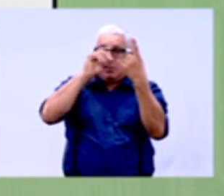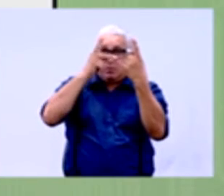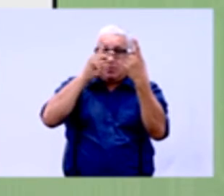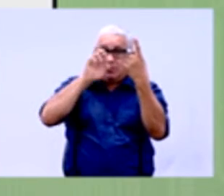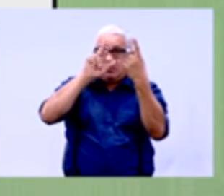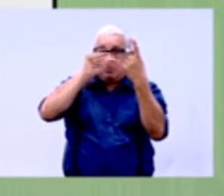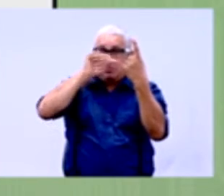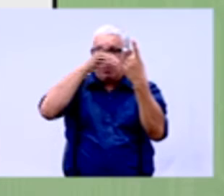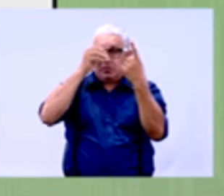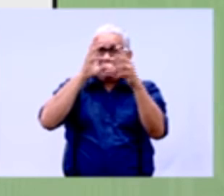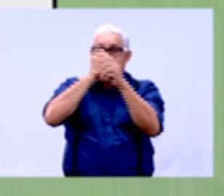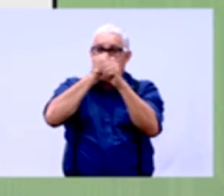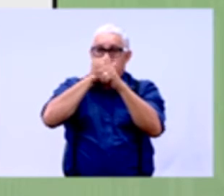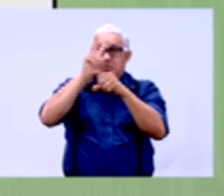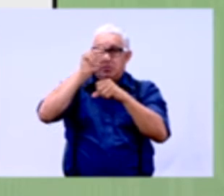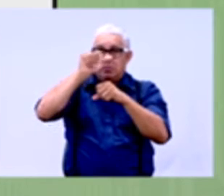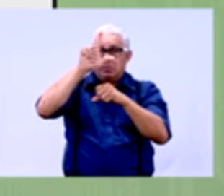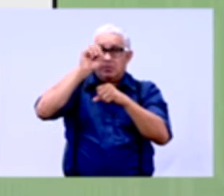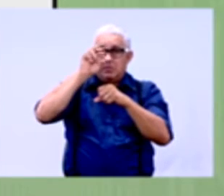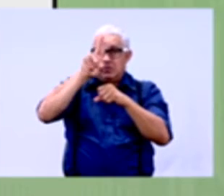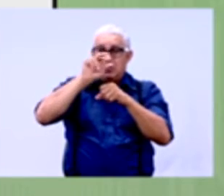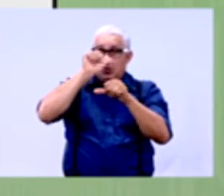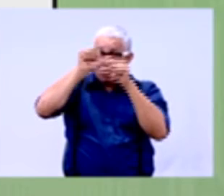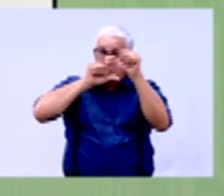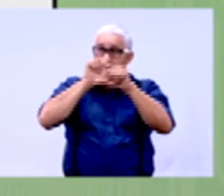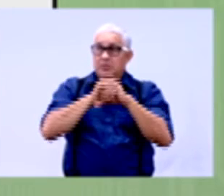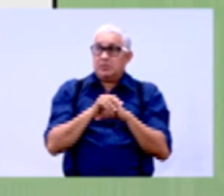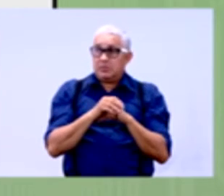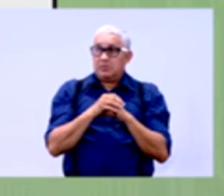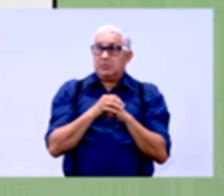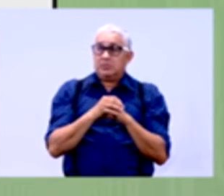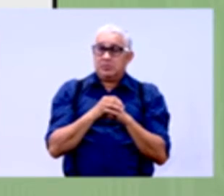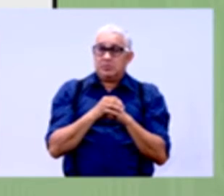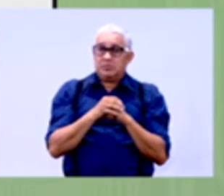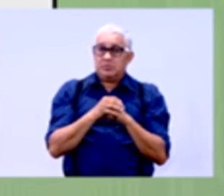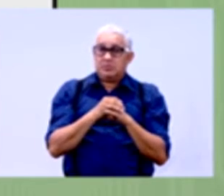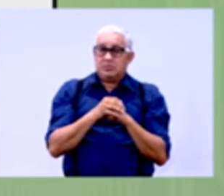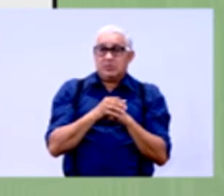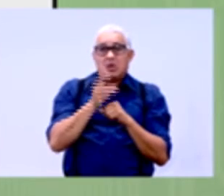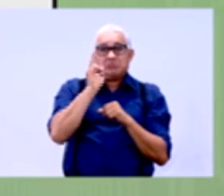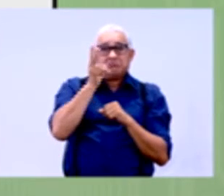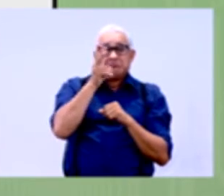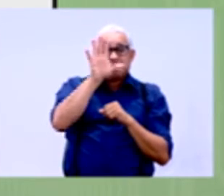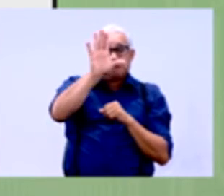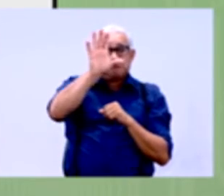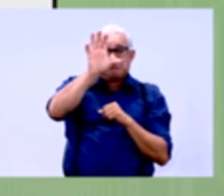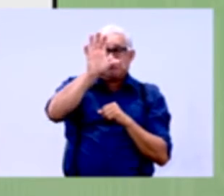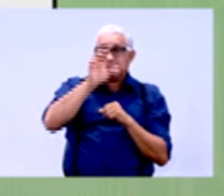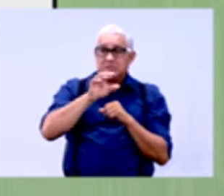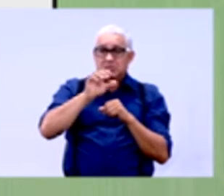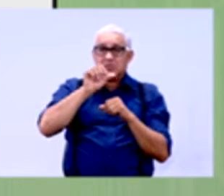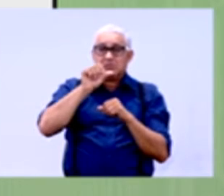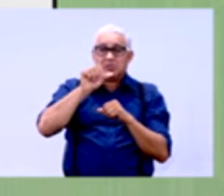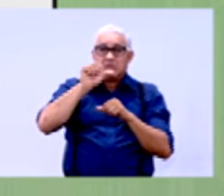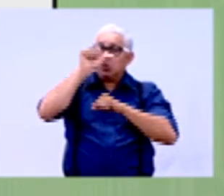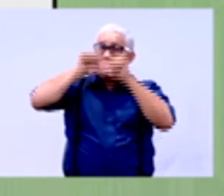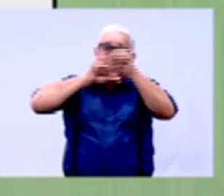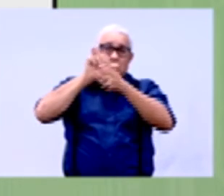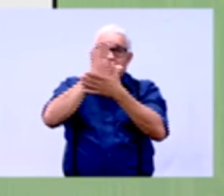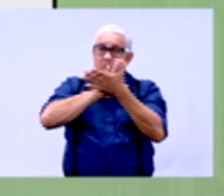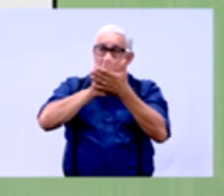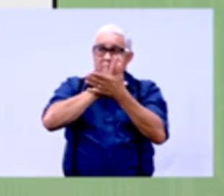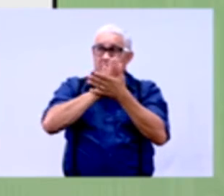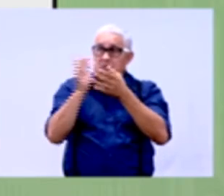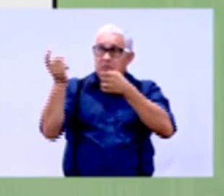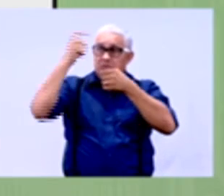O calcular valor muda. O calcular valor por si só não muda. Ele vai retornar para o